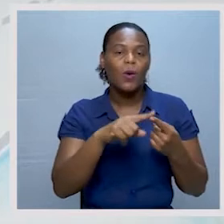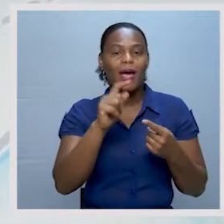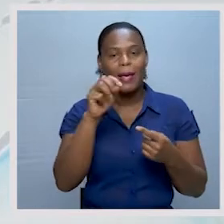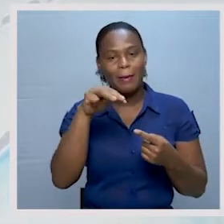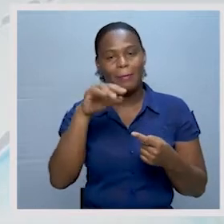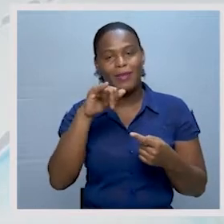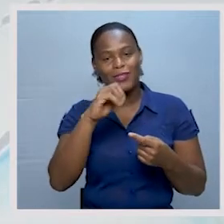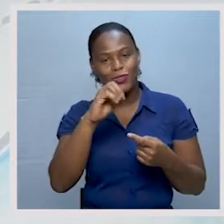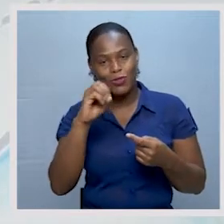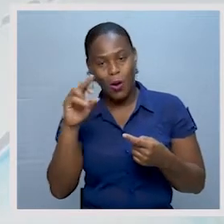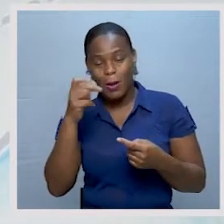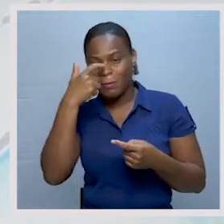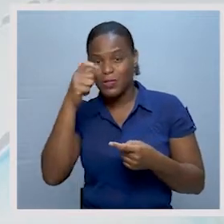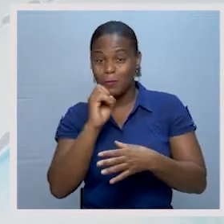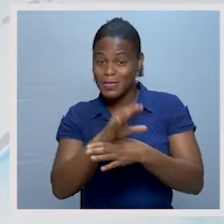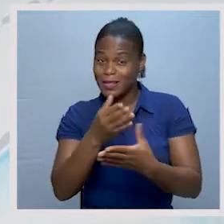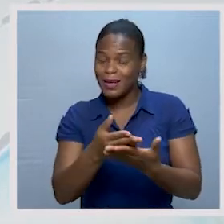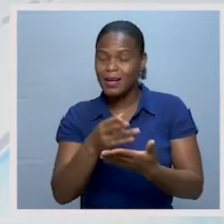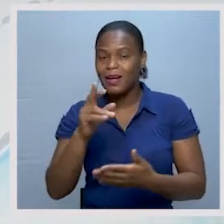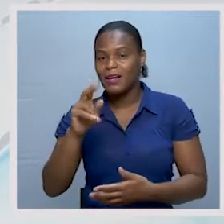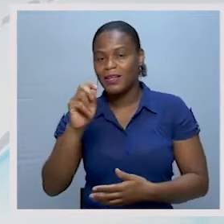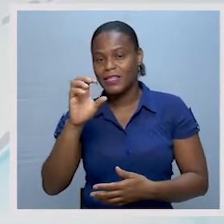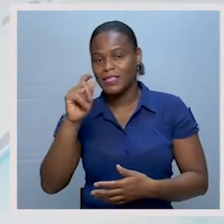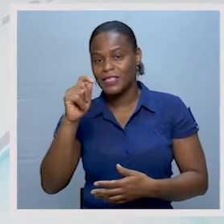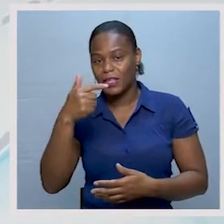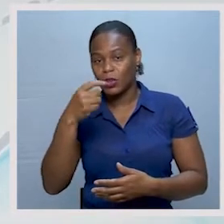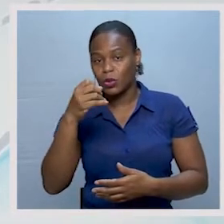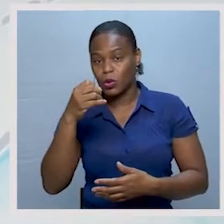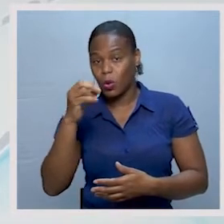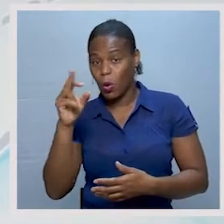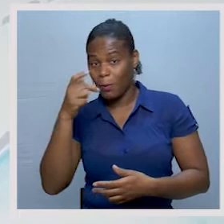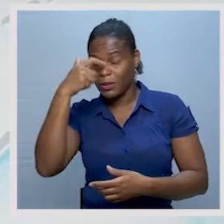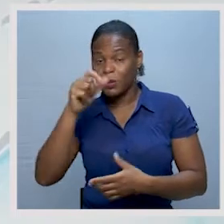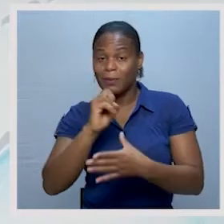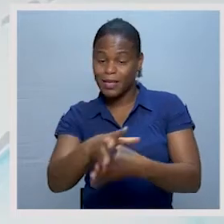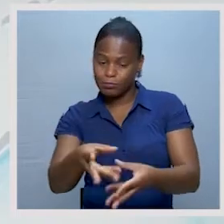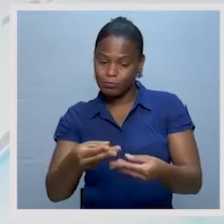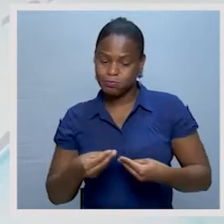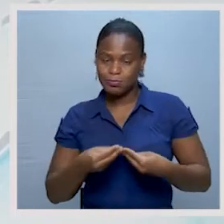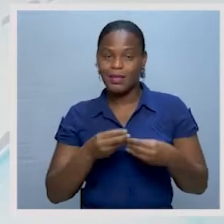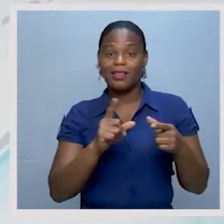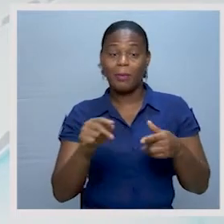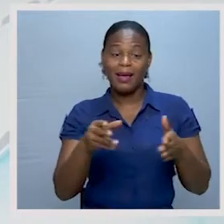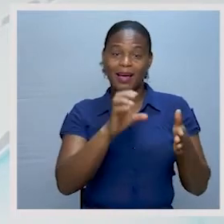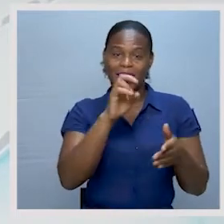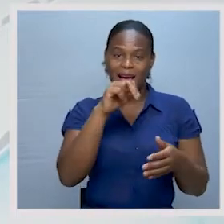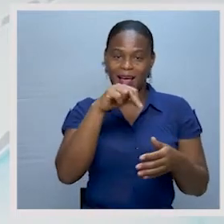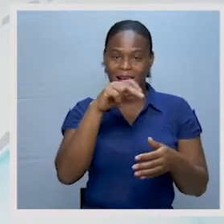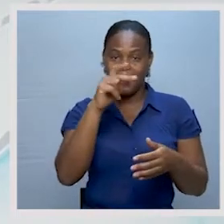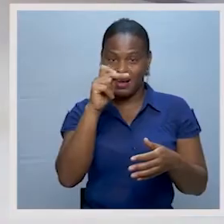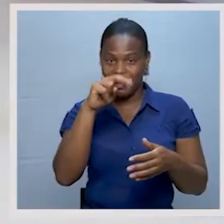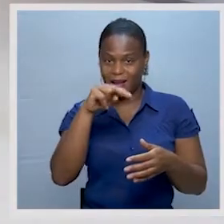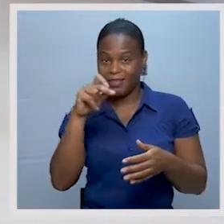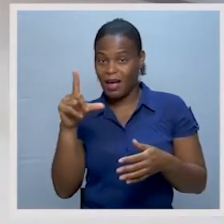o emissor, o receptor, canal, temos também